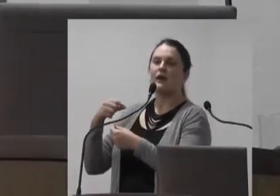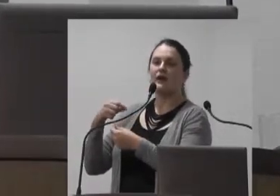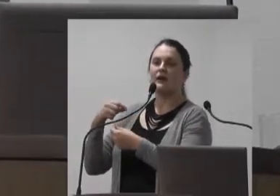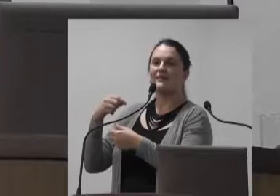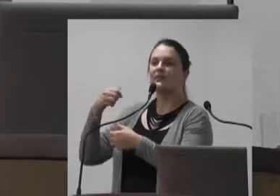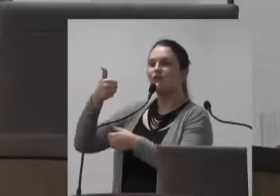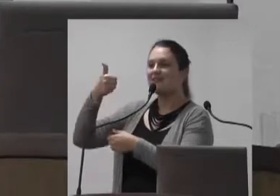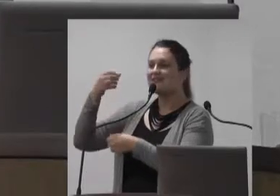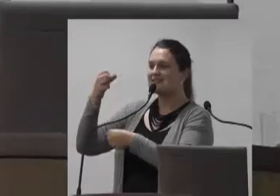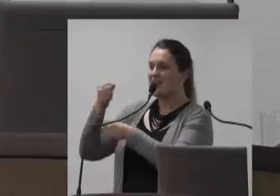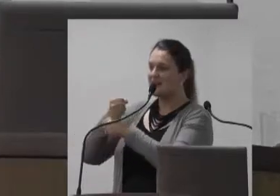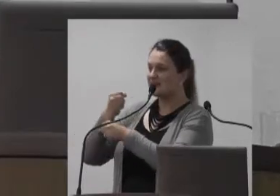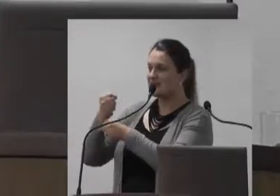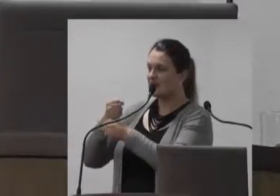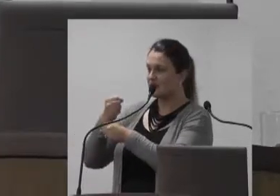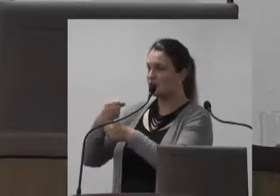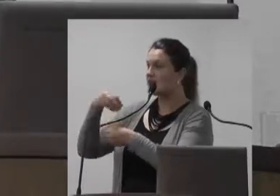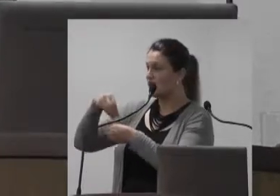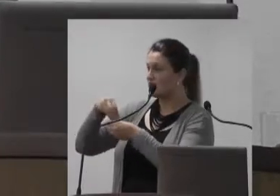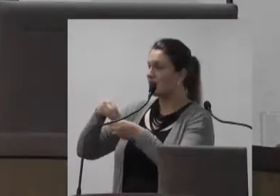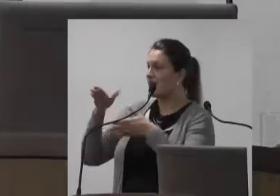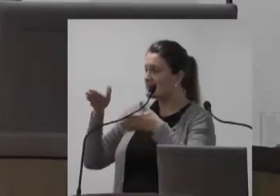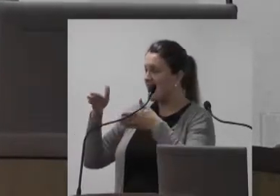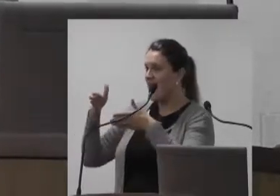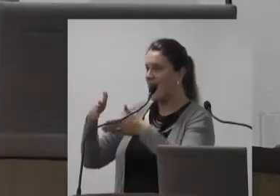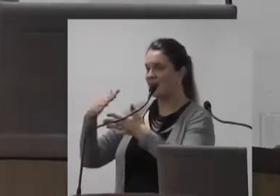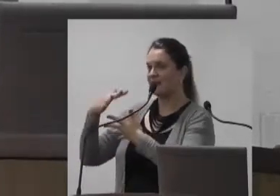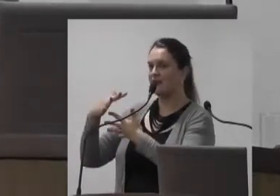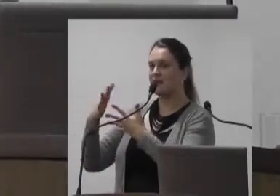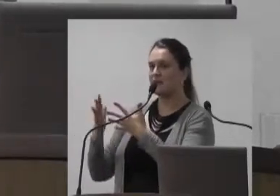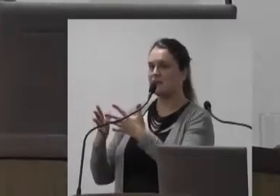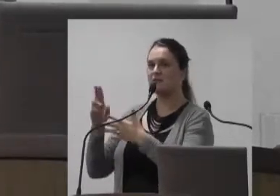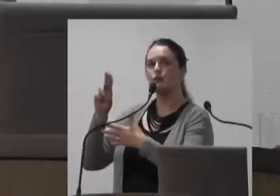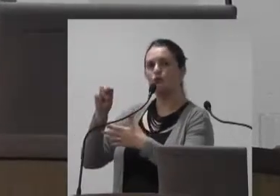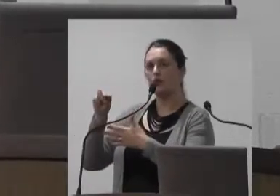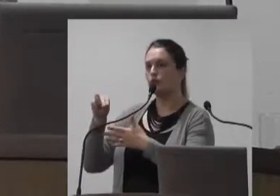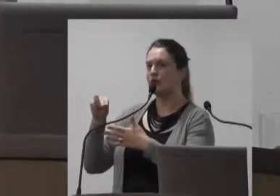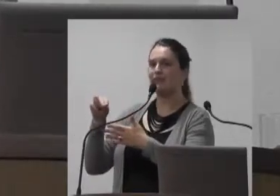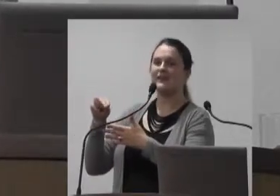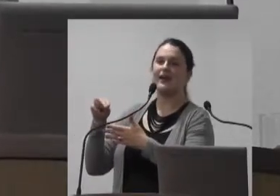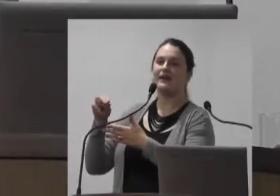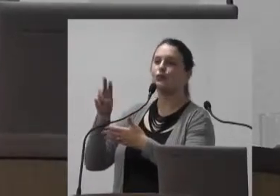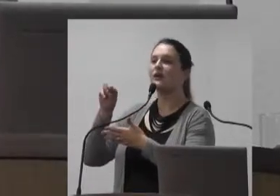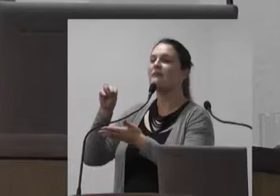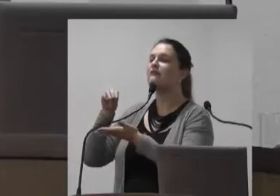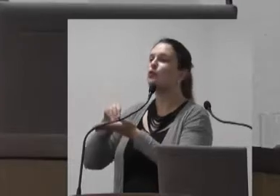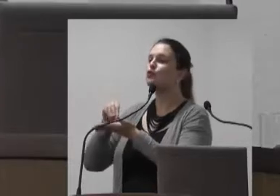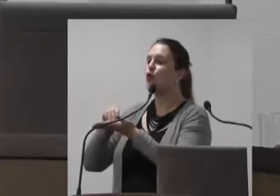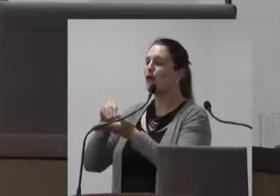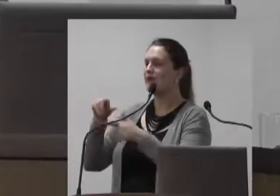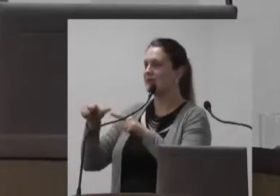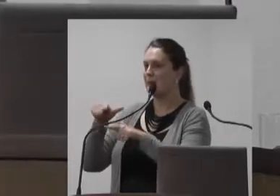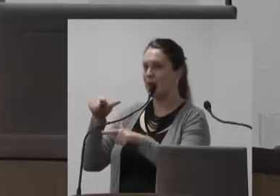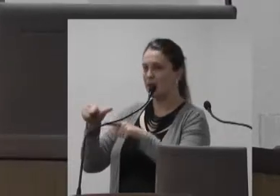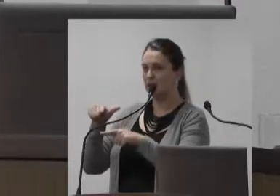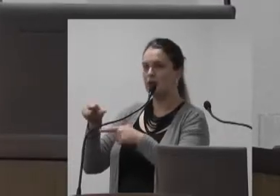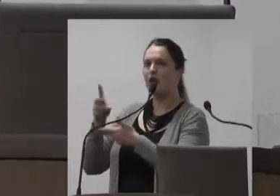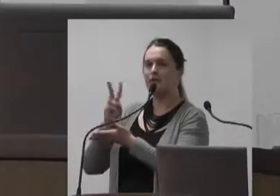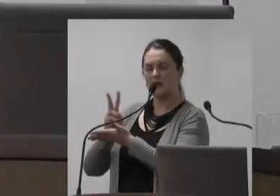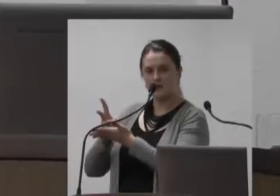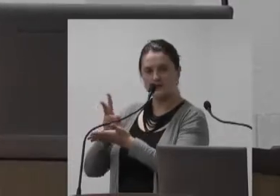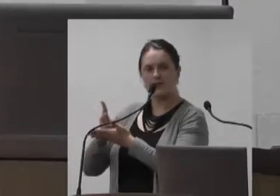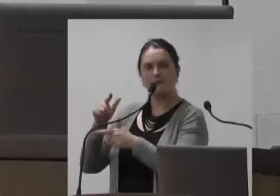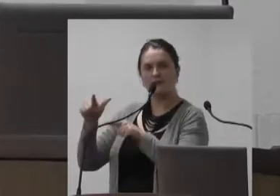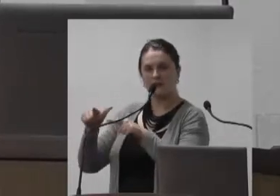Então, dentro desses 10 anos, dentro dessa área da Libras, eu nunca me faltou